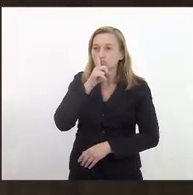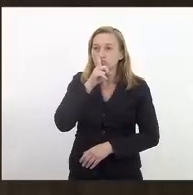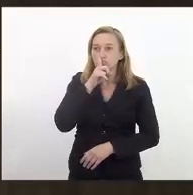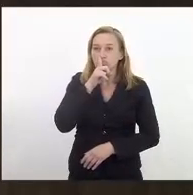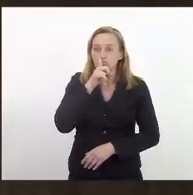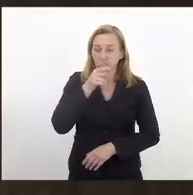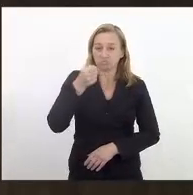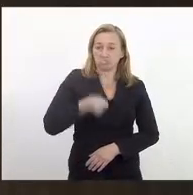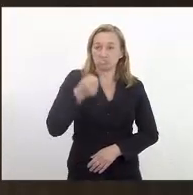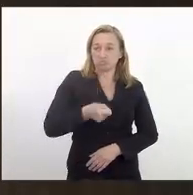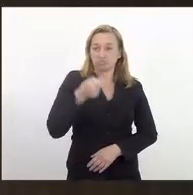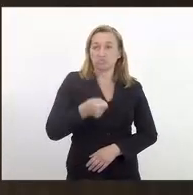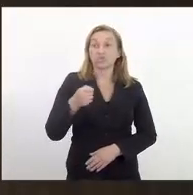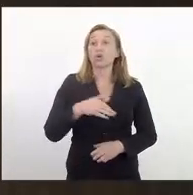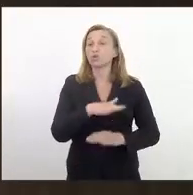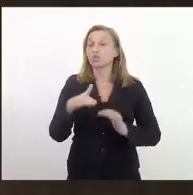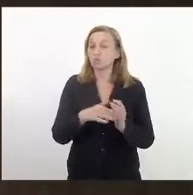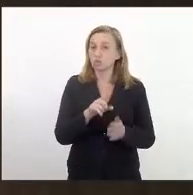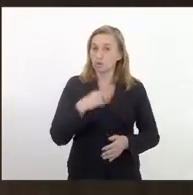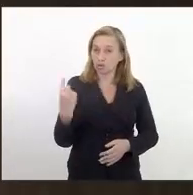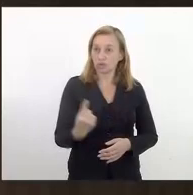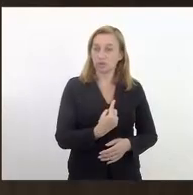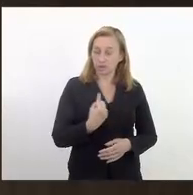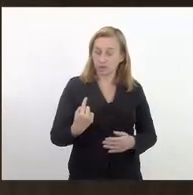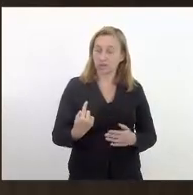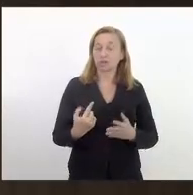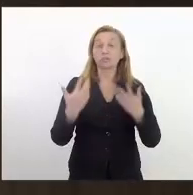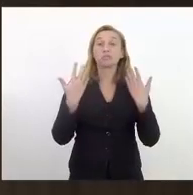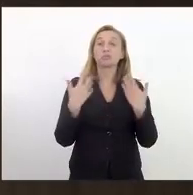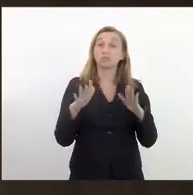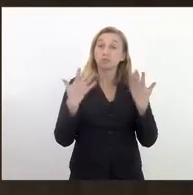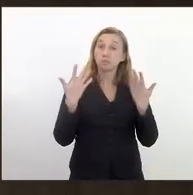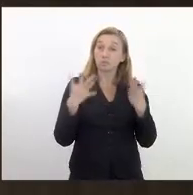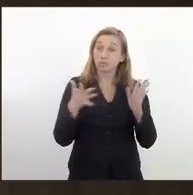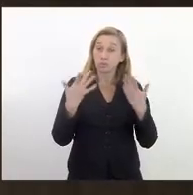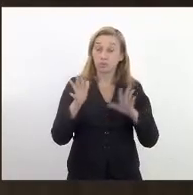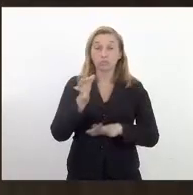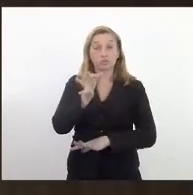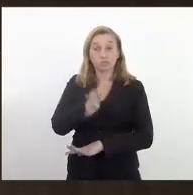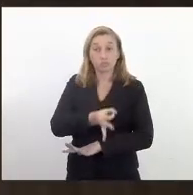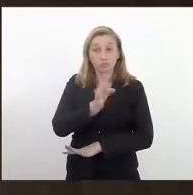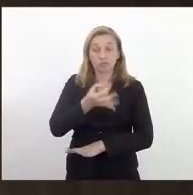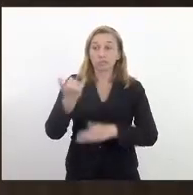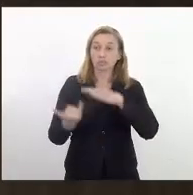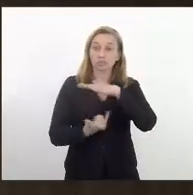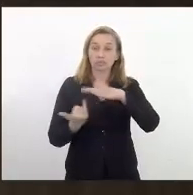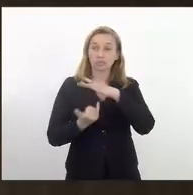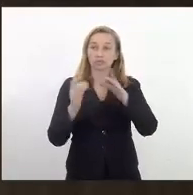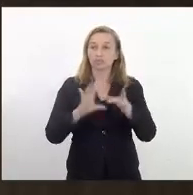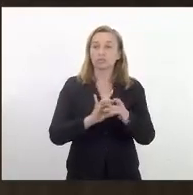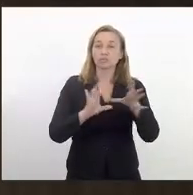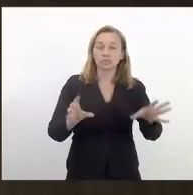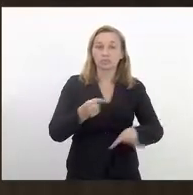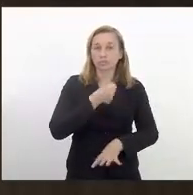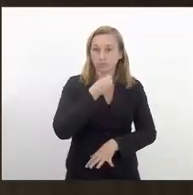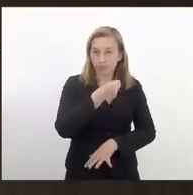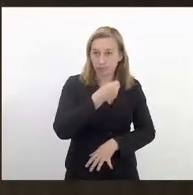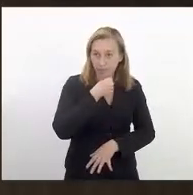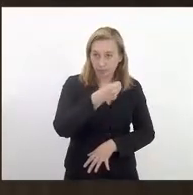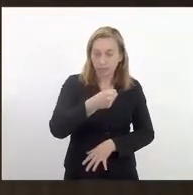todos nós aqui saudamos efusivamente o Instituto da liberdade de imprensa